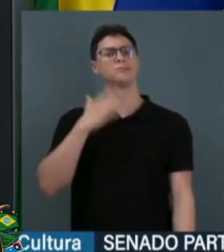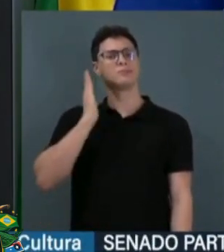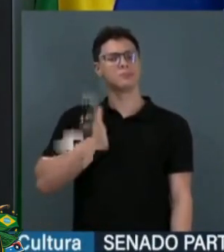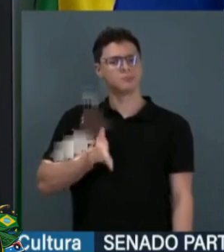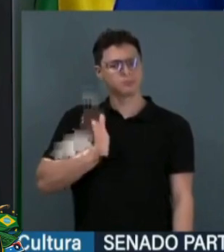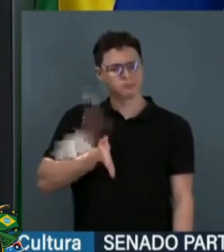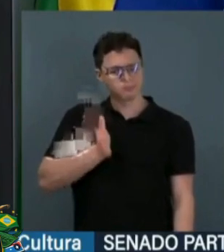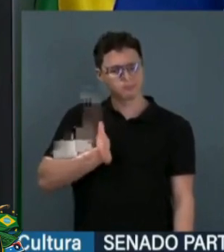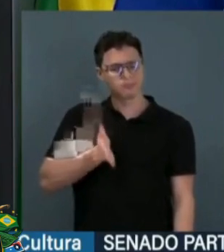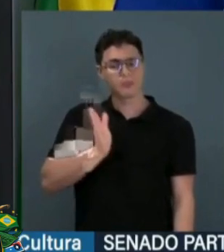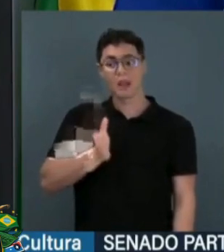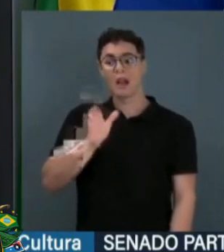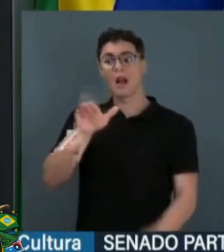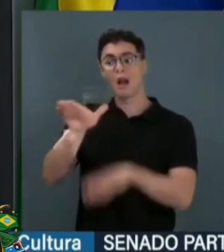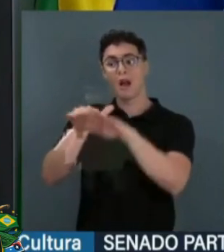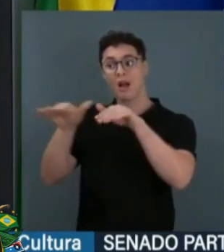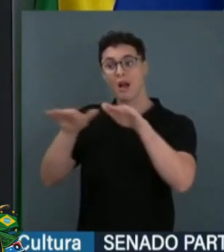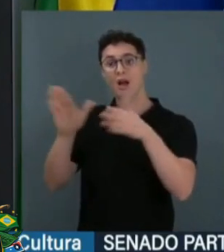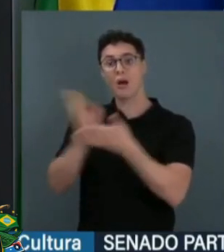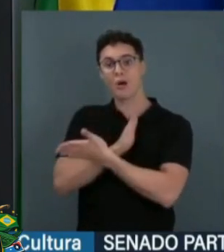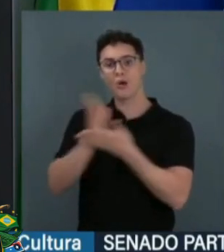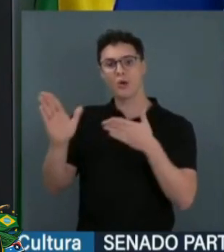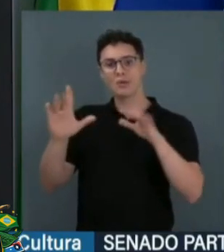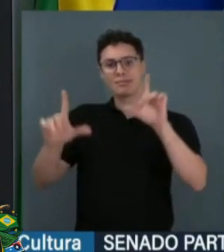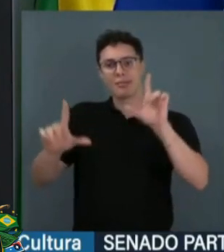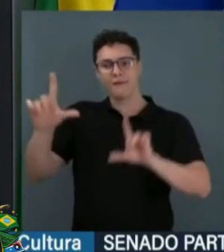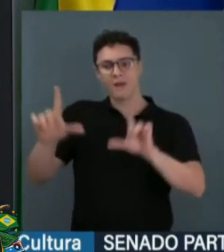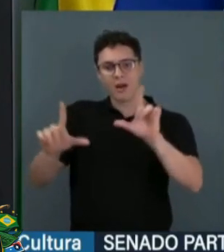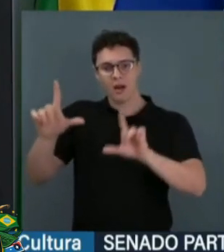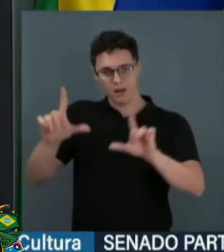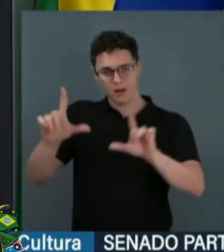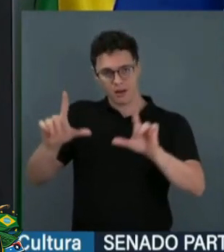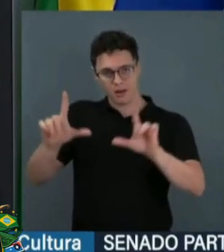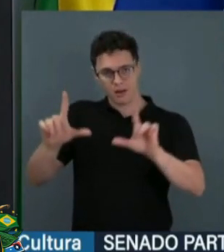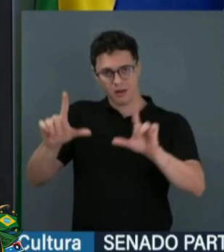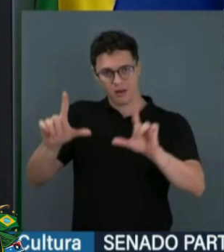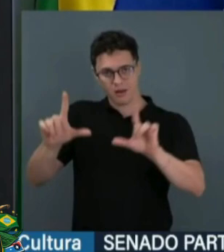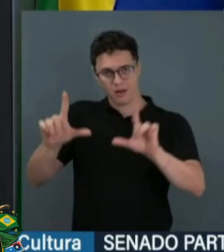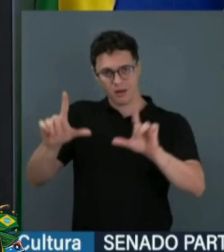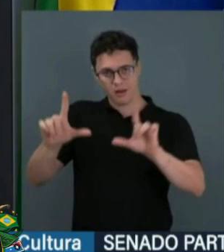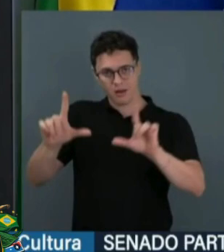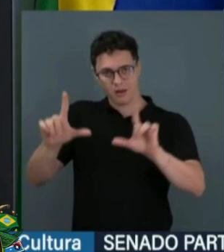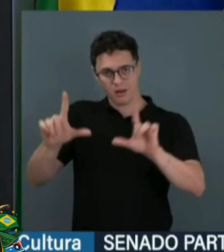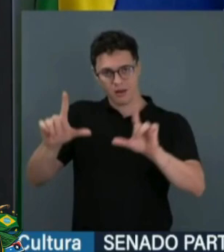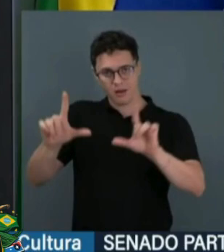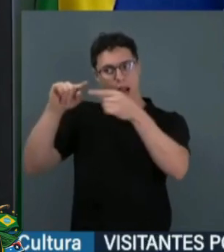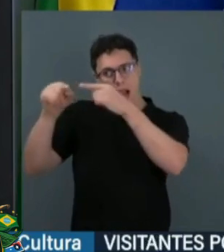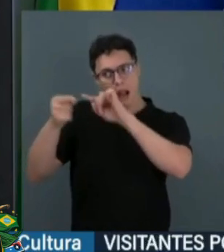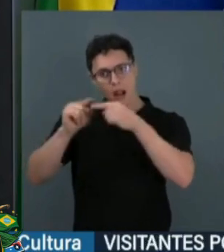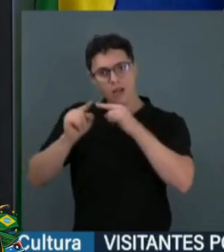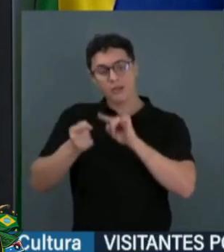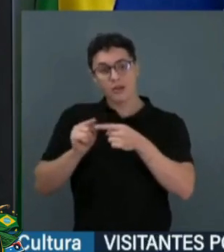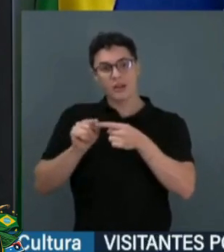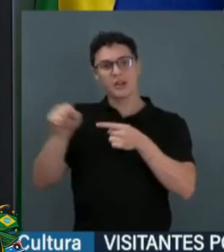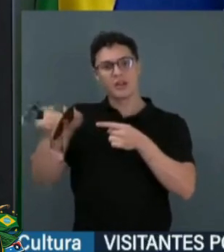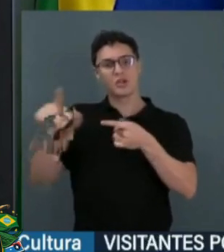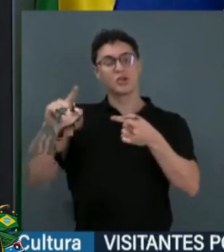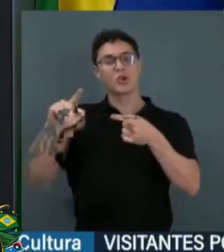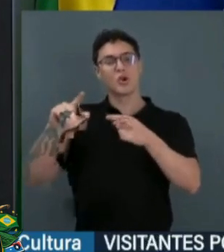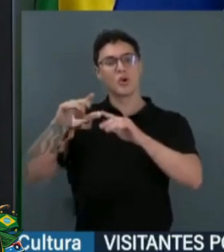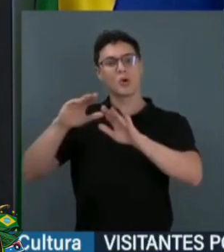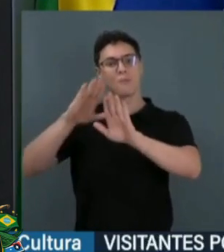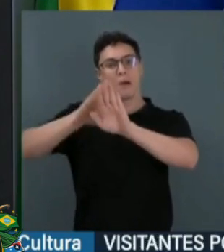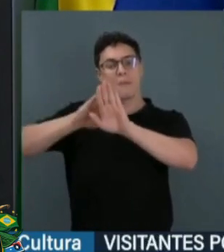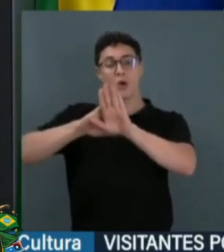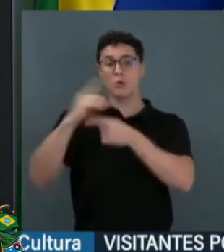acionei algumas emissoras, dessas grandes emissoras, por estar compactuando com um golpe de Estado, por estar atacando